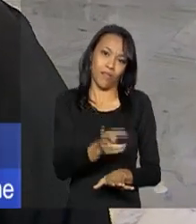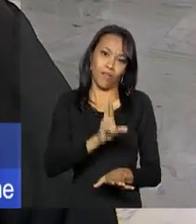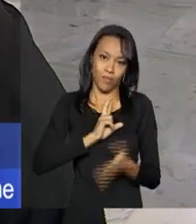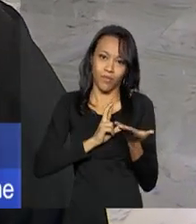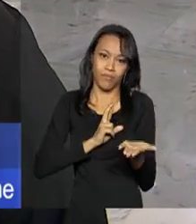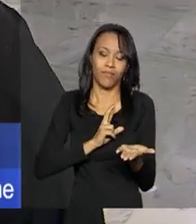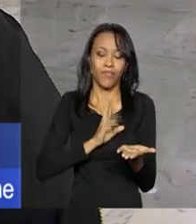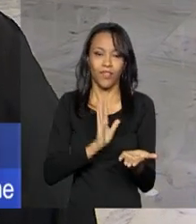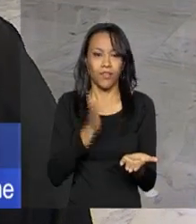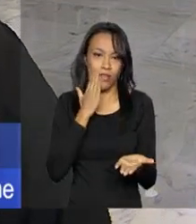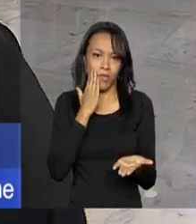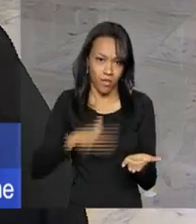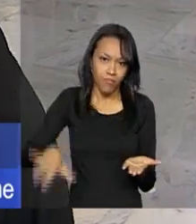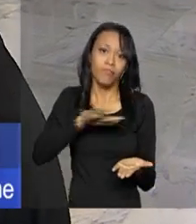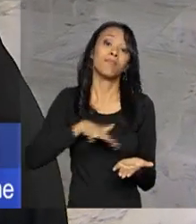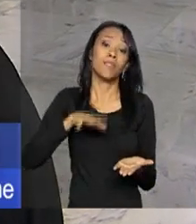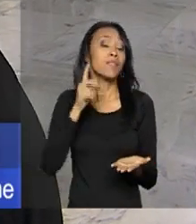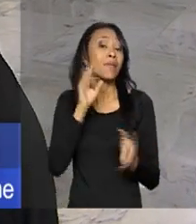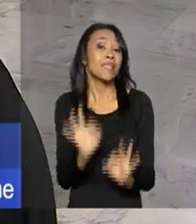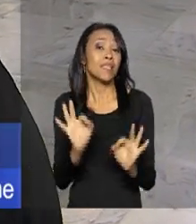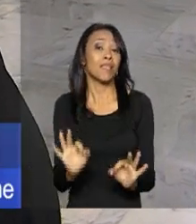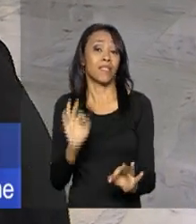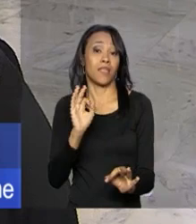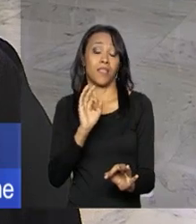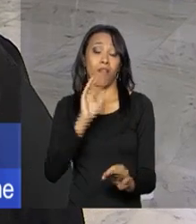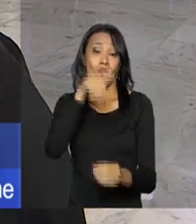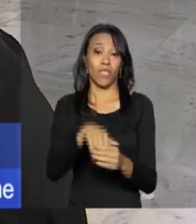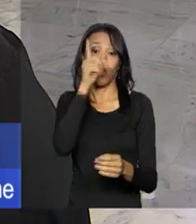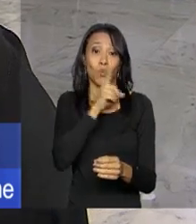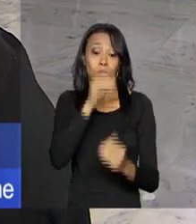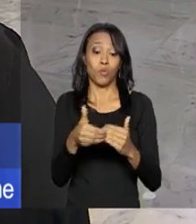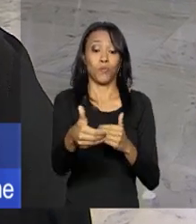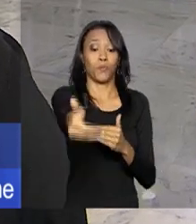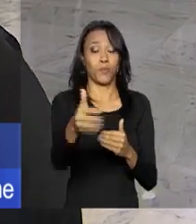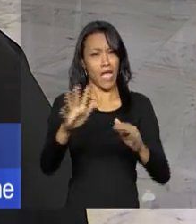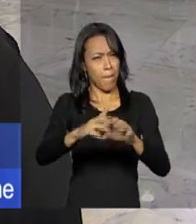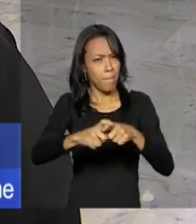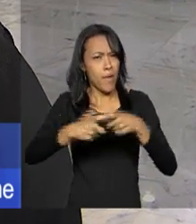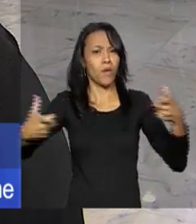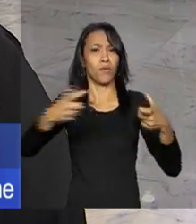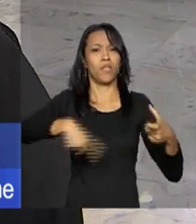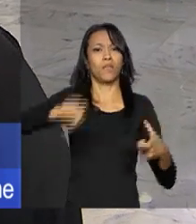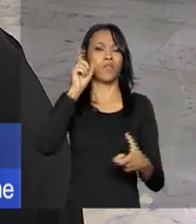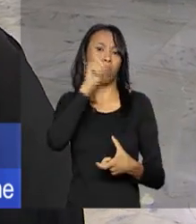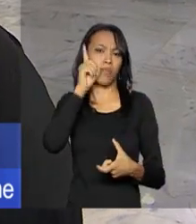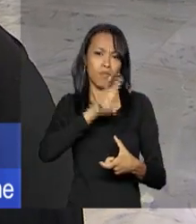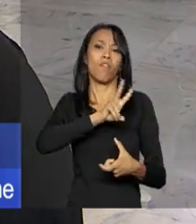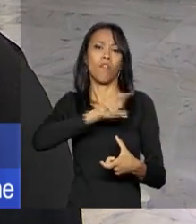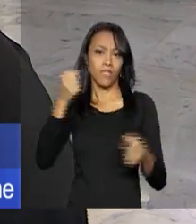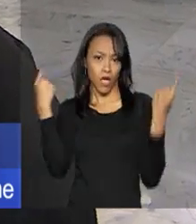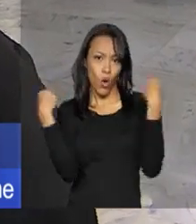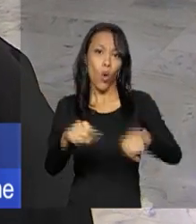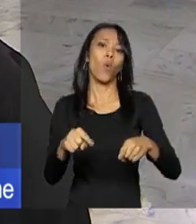mesma forma que temos certeza que o resultado do domingo vai ser que a maior parte dos deputados em Plenário vai ser